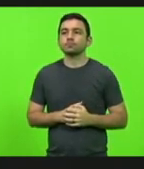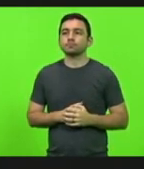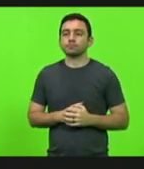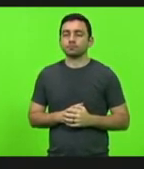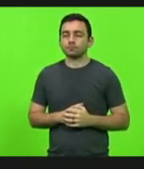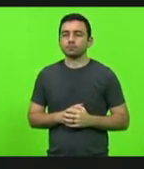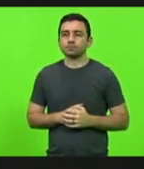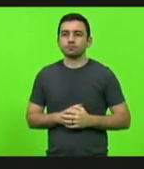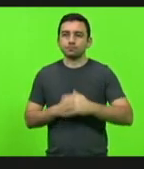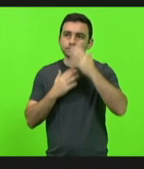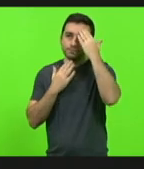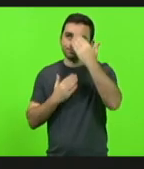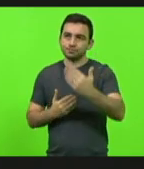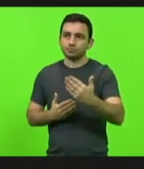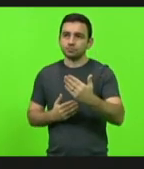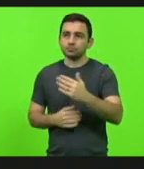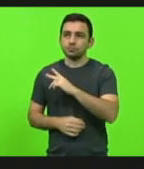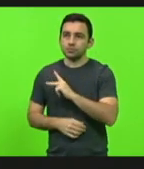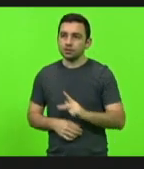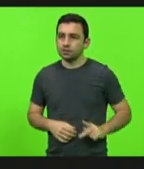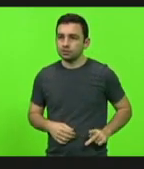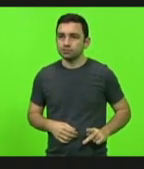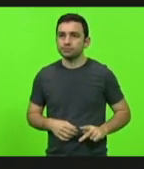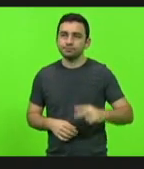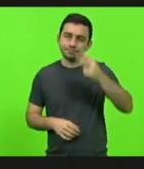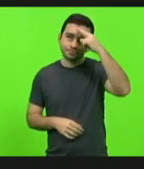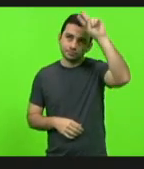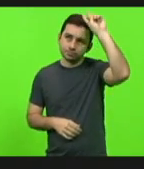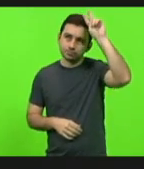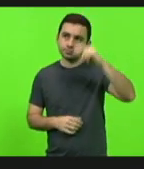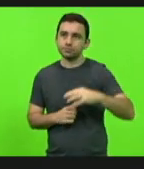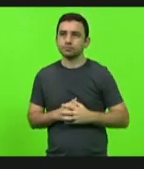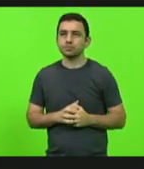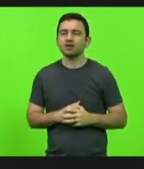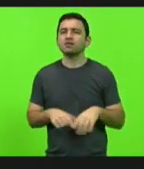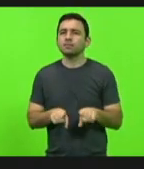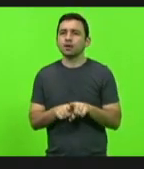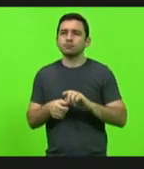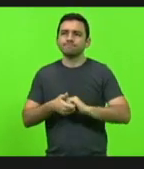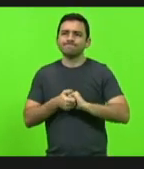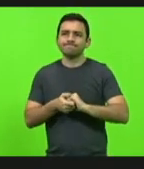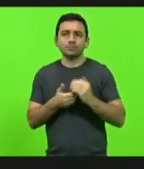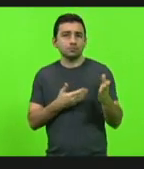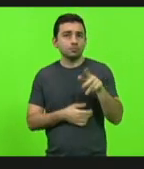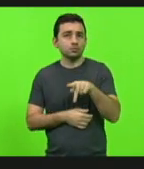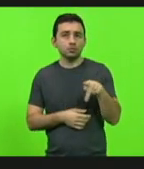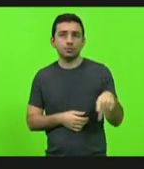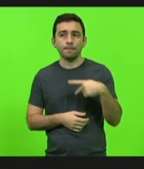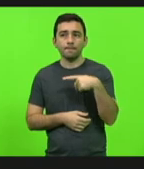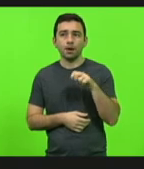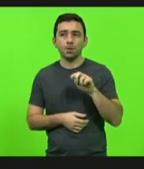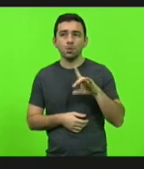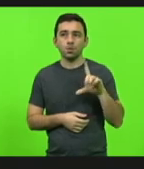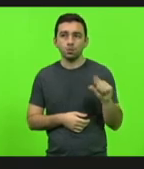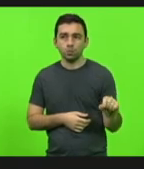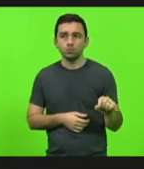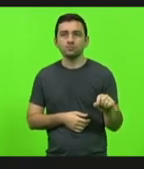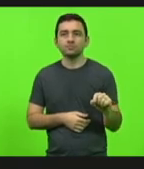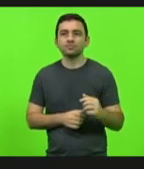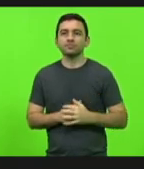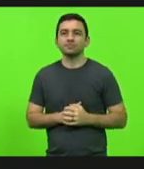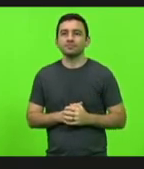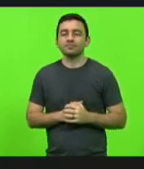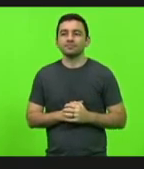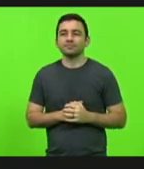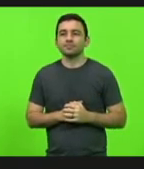e obrigado Deputado Presidente Doutor Vicente caropreso era cumprimentar o professor Paulo permite a chamá-lo professor né